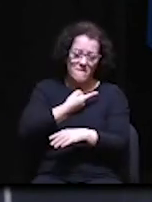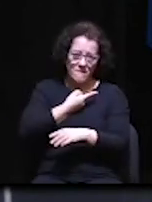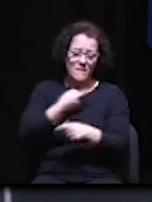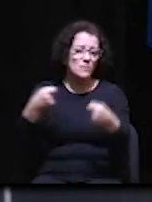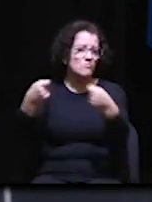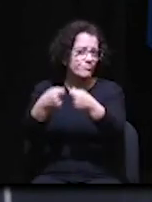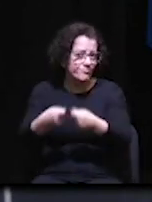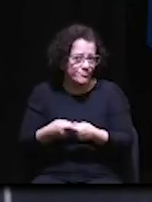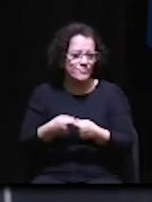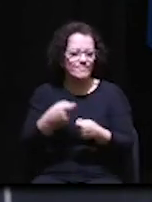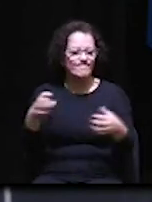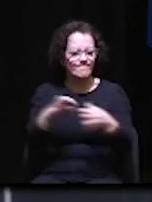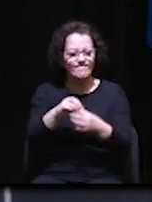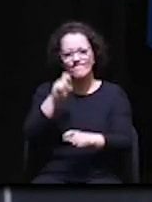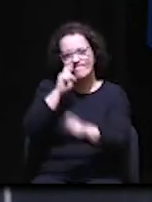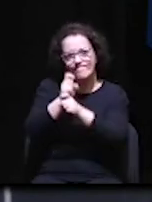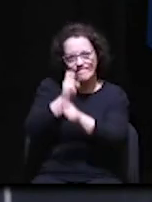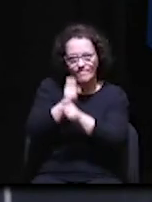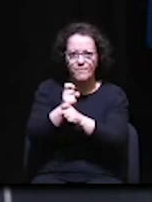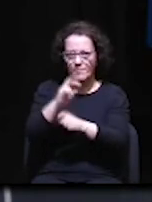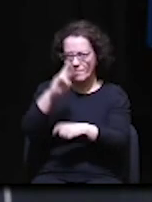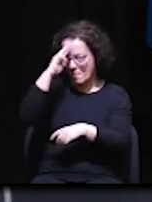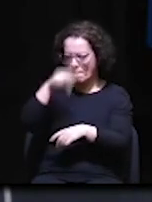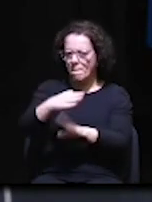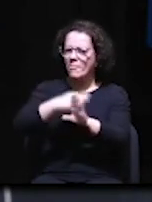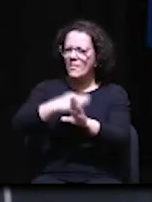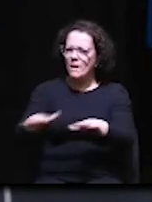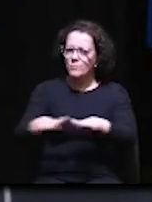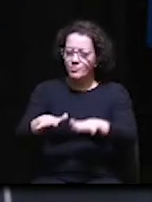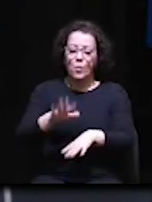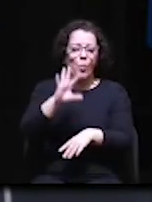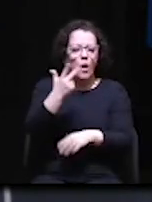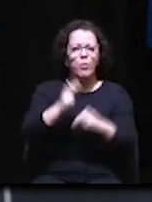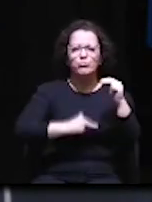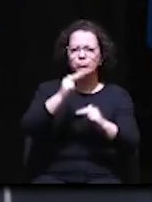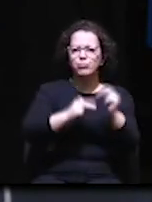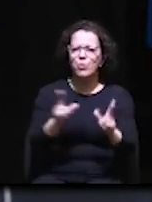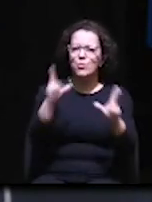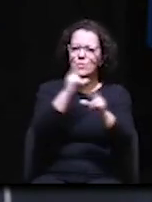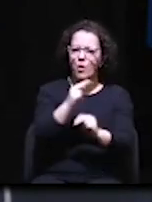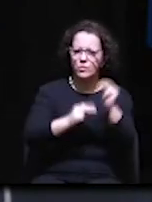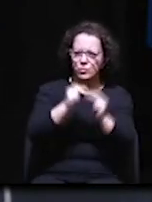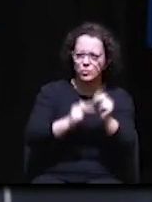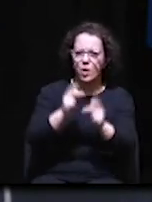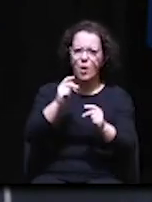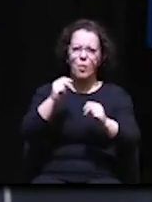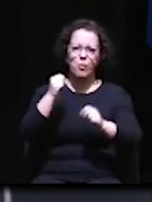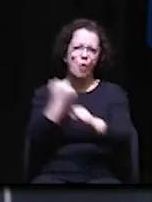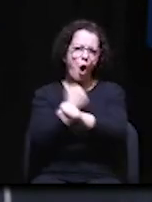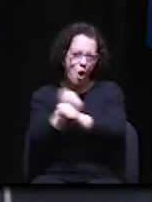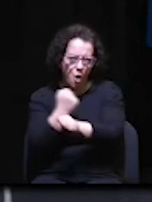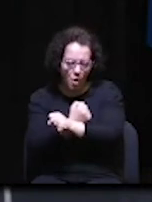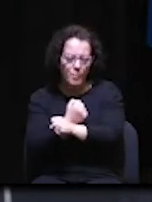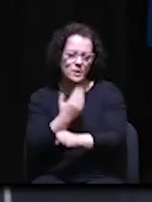nível da exigência da resiliência sísmica para o licenciamento das novas construções e para as reabilitações. Também